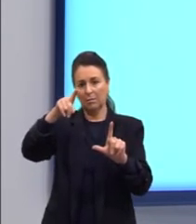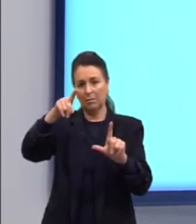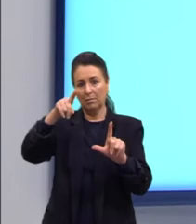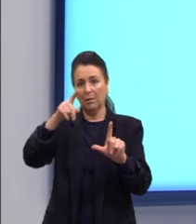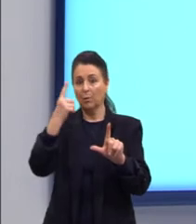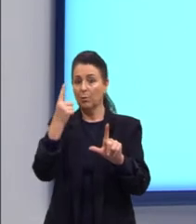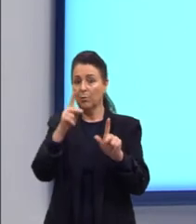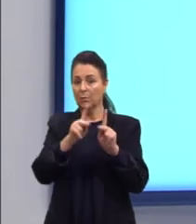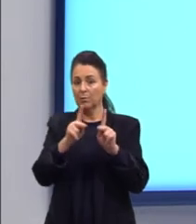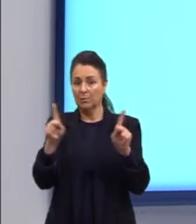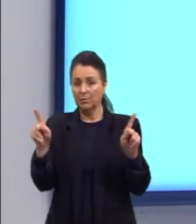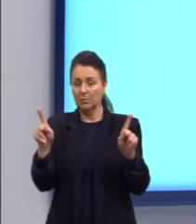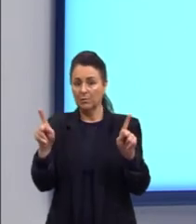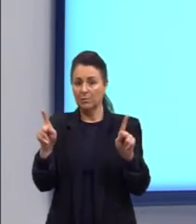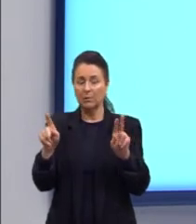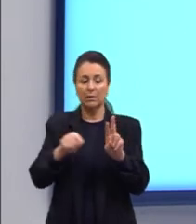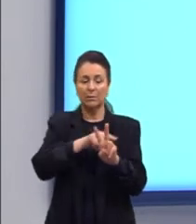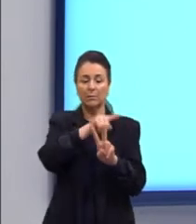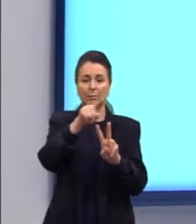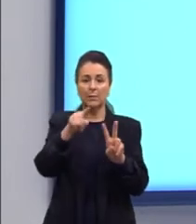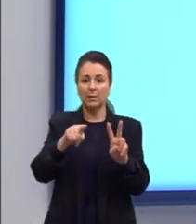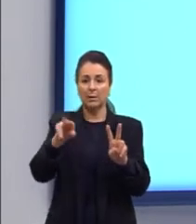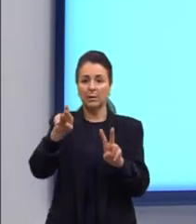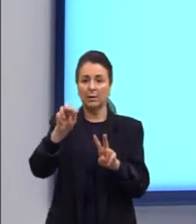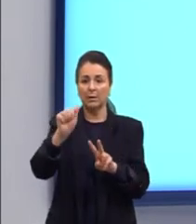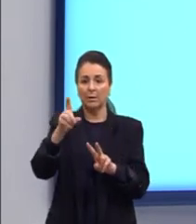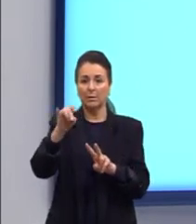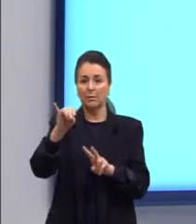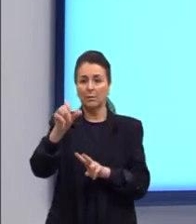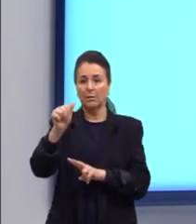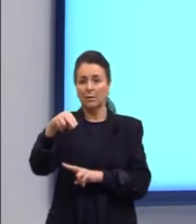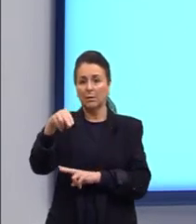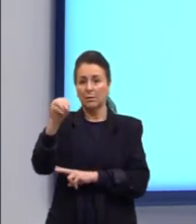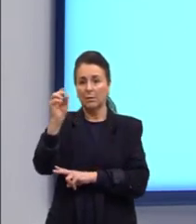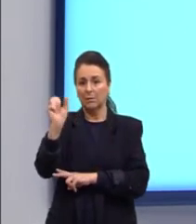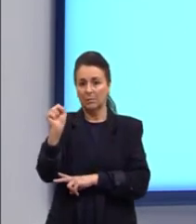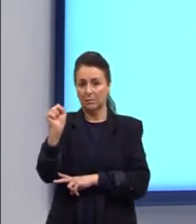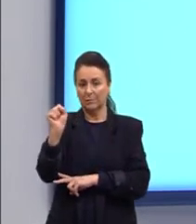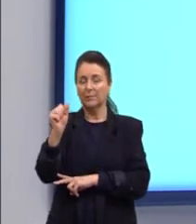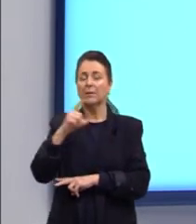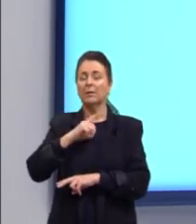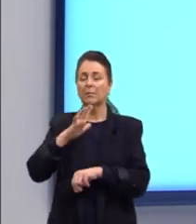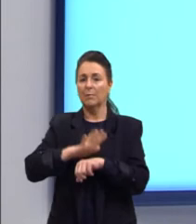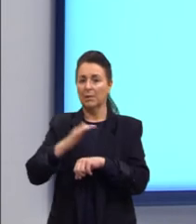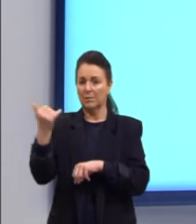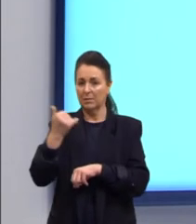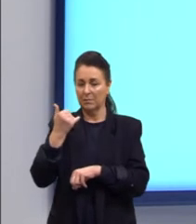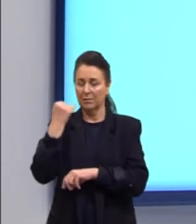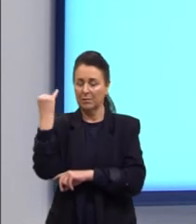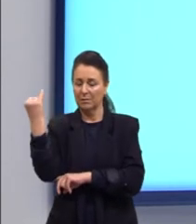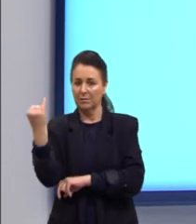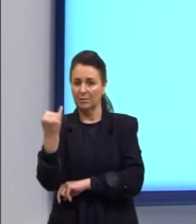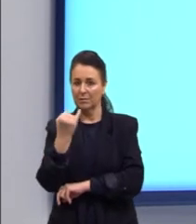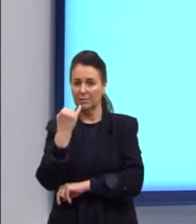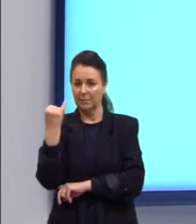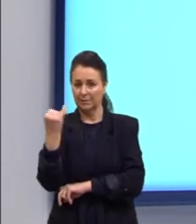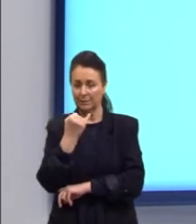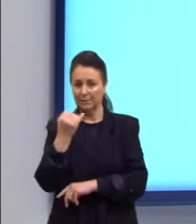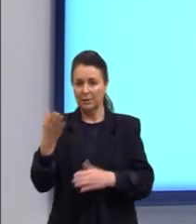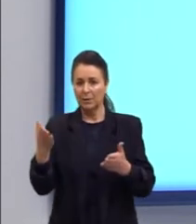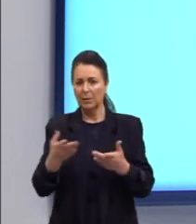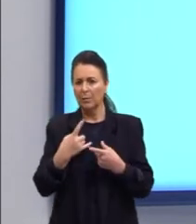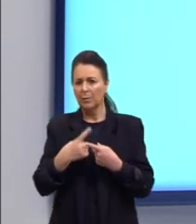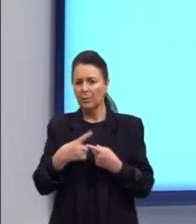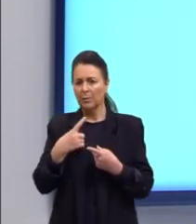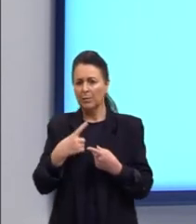num período de irradianos então definimos mais uma informação importante agora por que